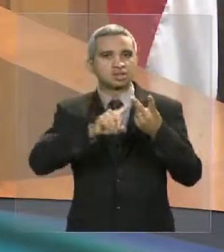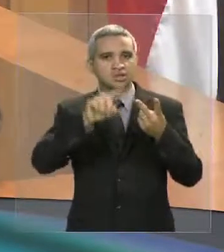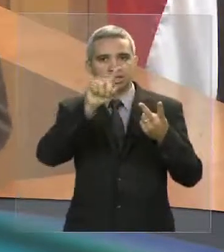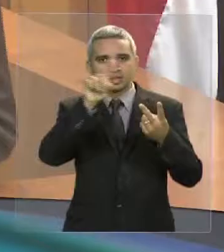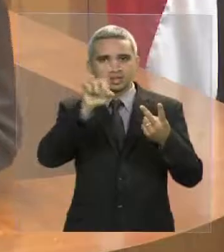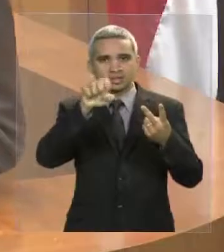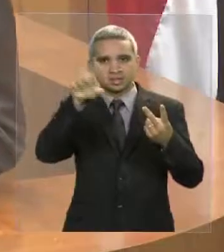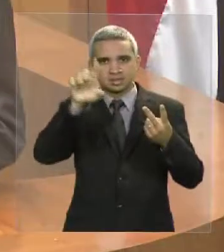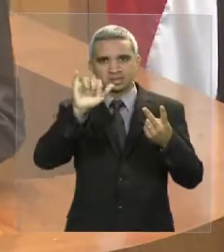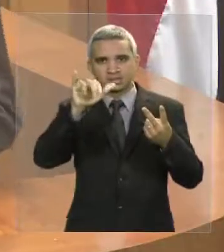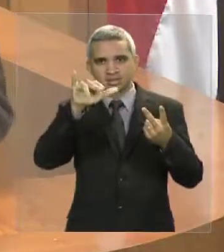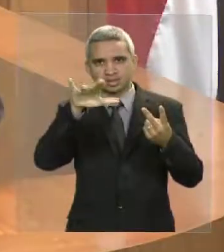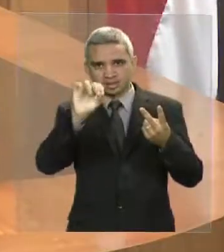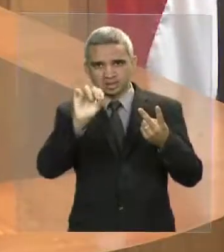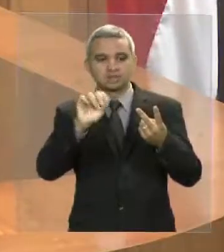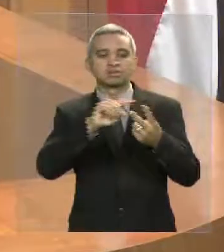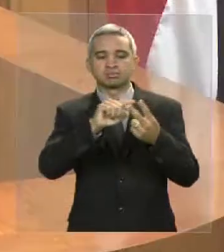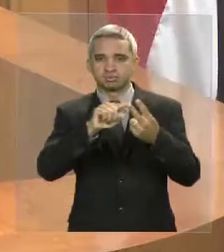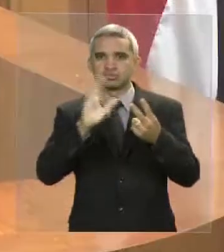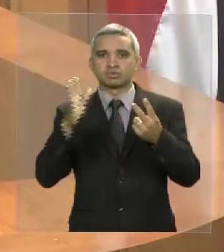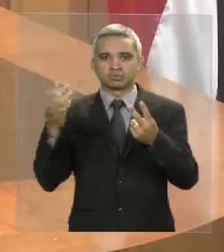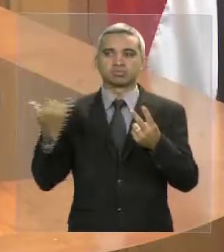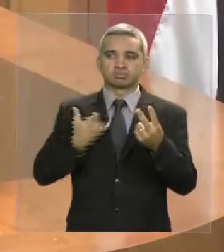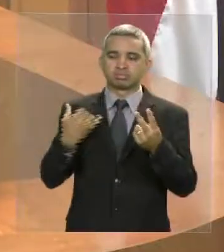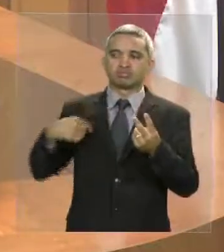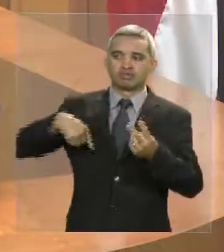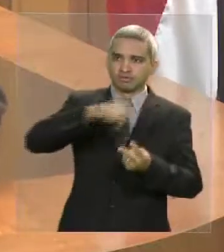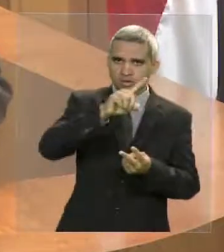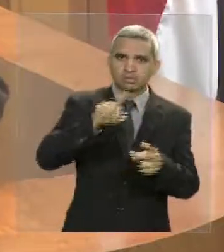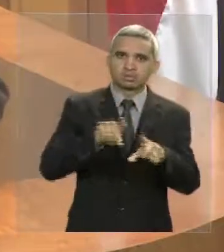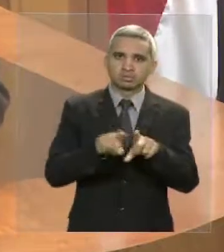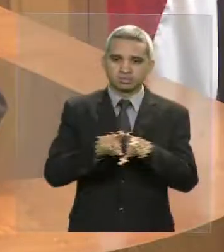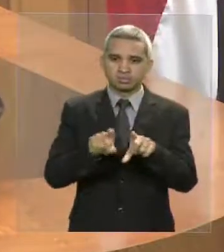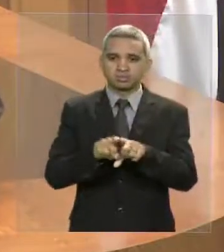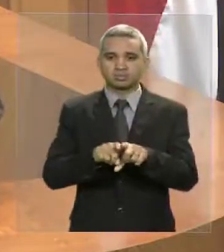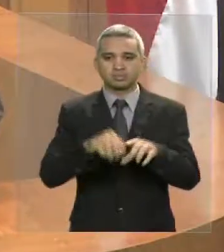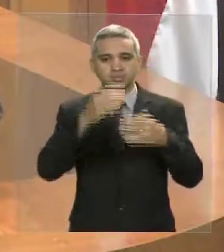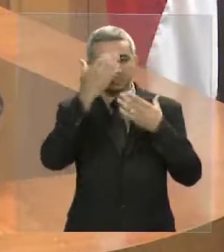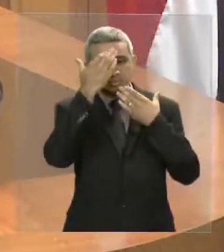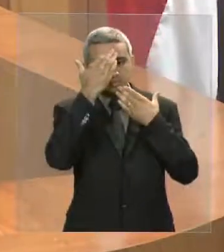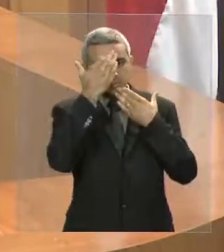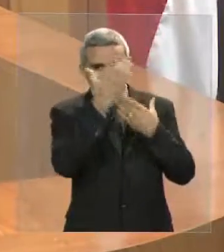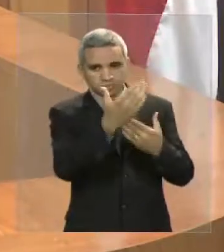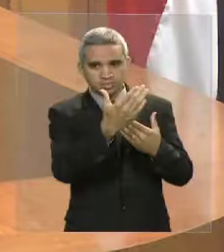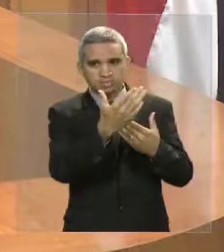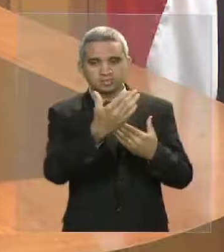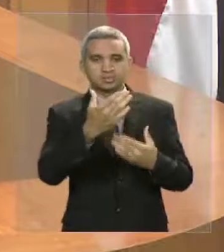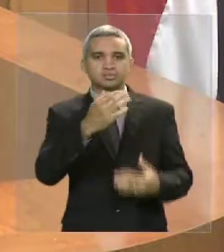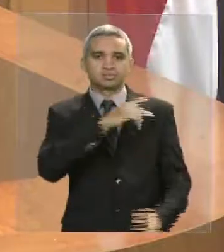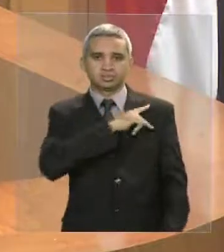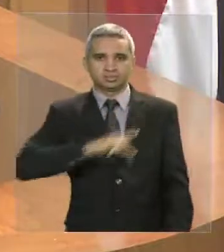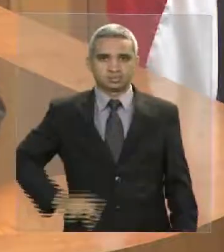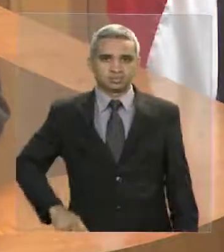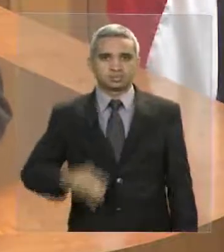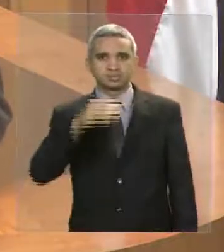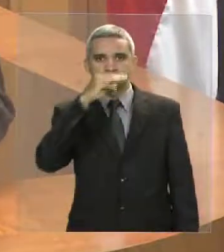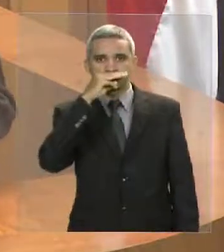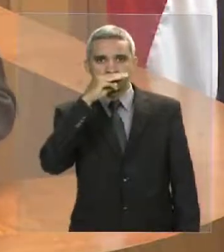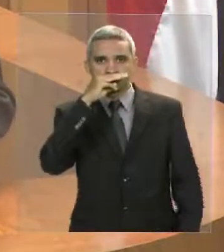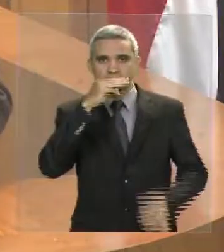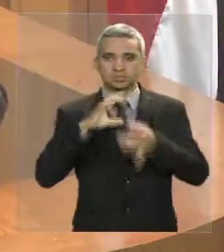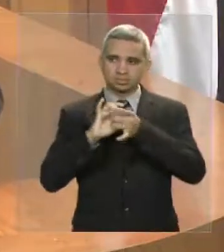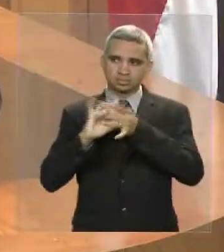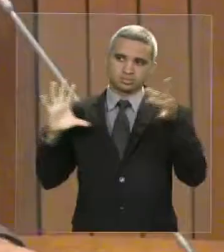Quero agradecer a Vossa Excelência, deputado Humberto Coutinho, por nos permitir ir ao sul do Estado, discutir segurança pública, para que